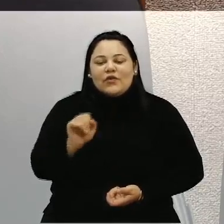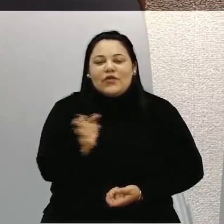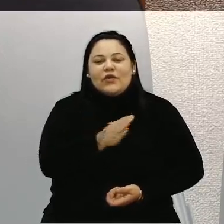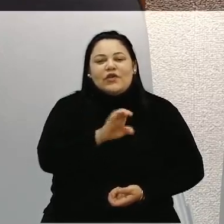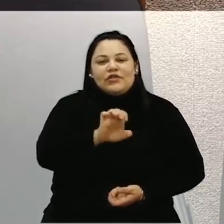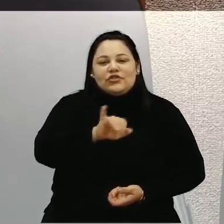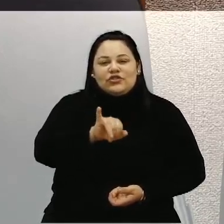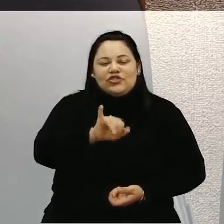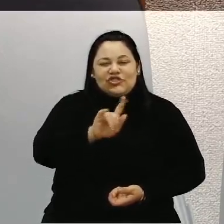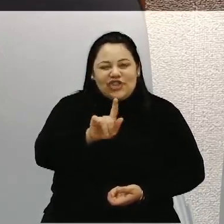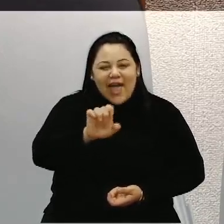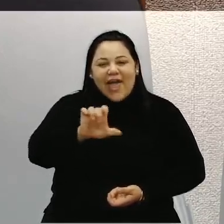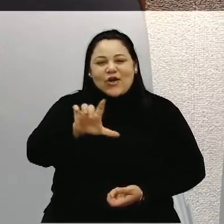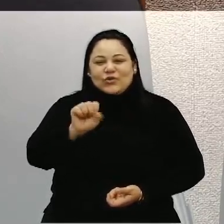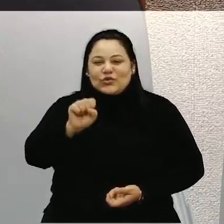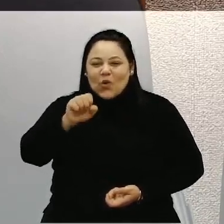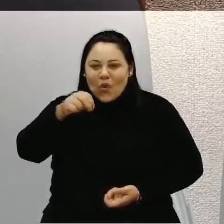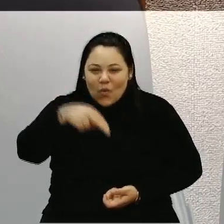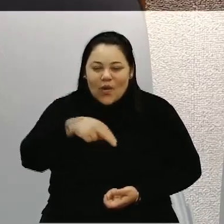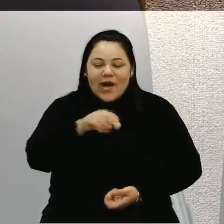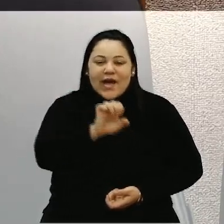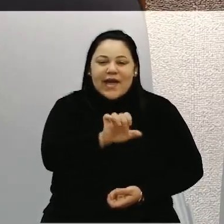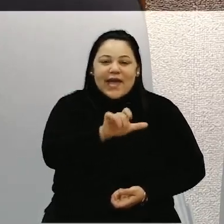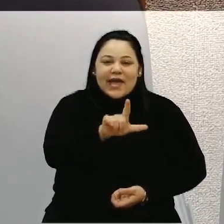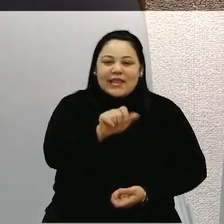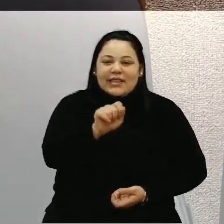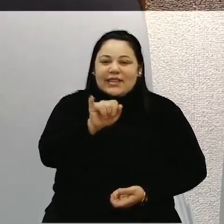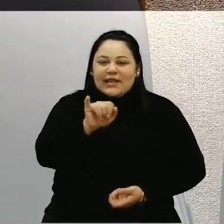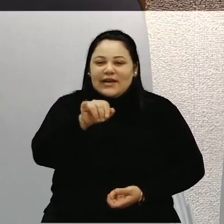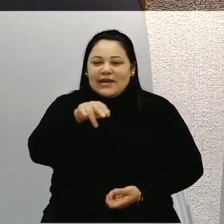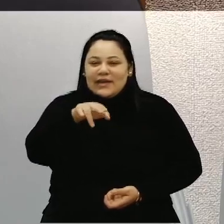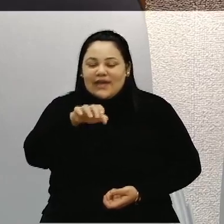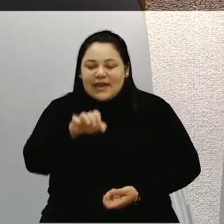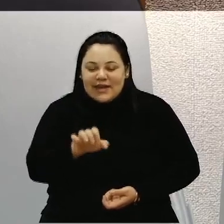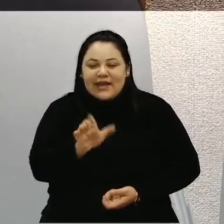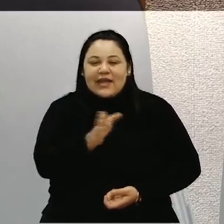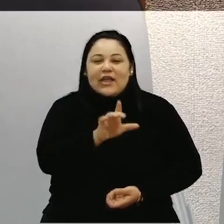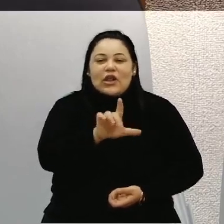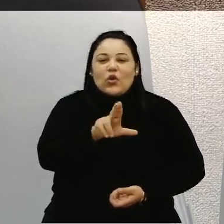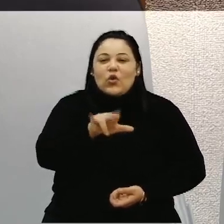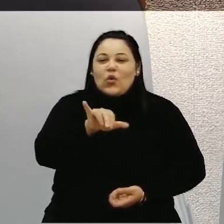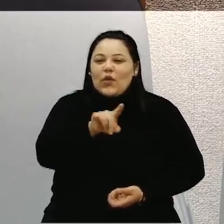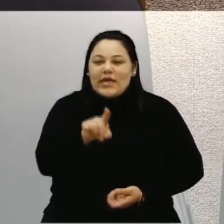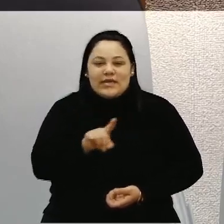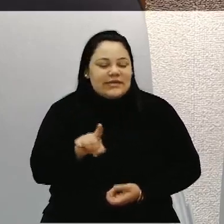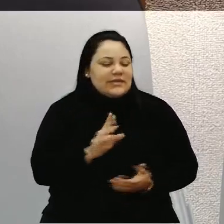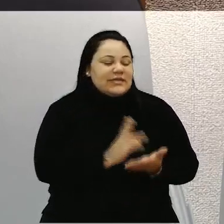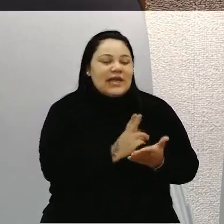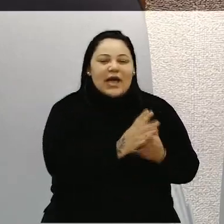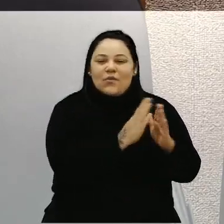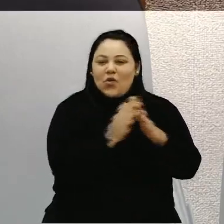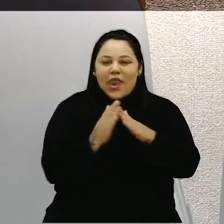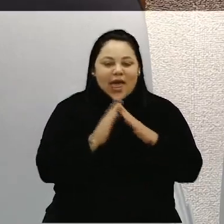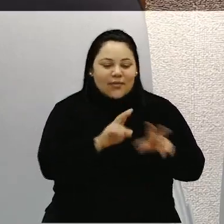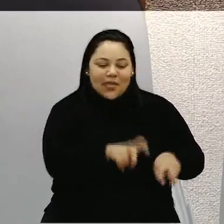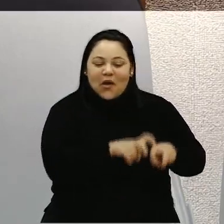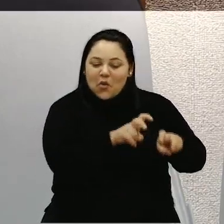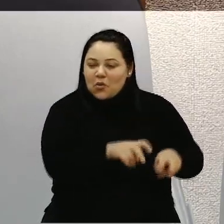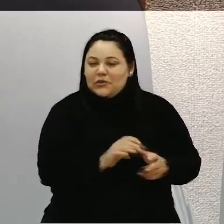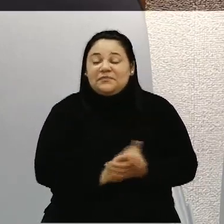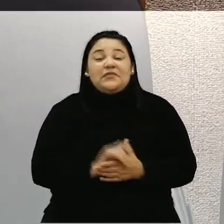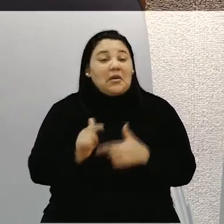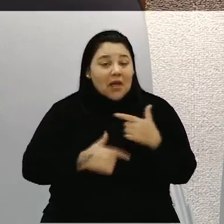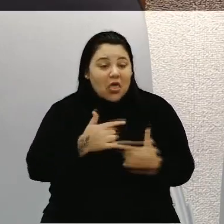Luiz. João sempre morou no mesmo lugar com a sua família, na colônia. Atuou voluntariamente